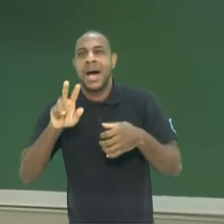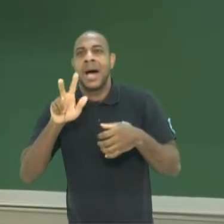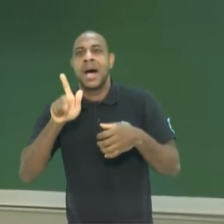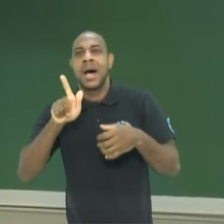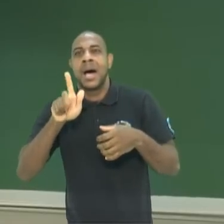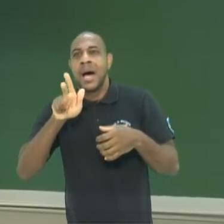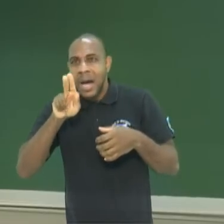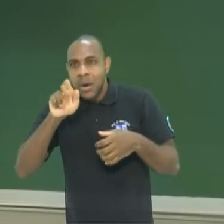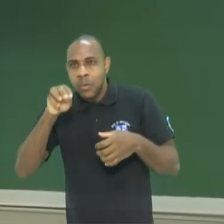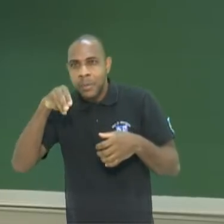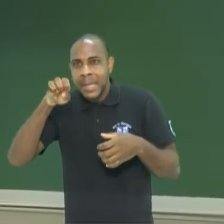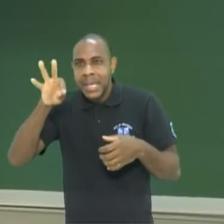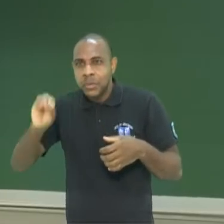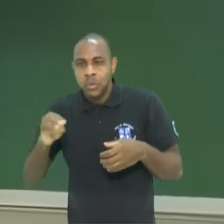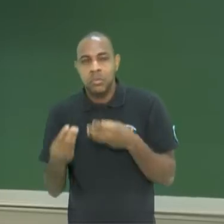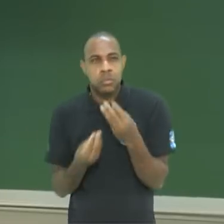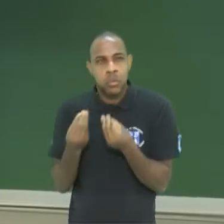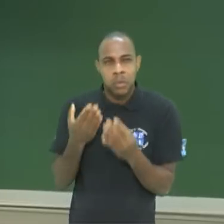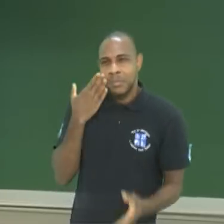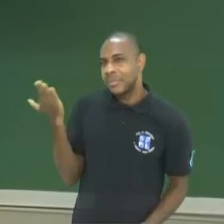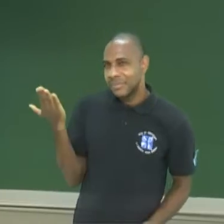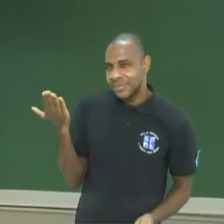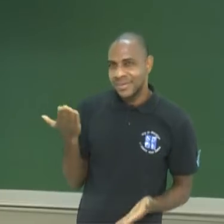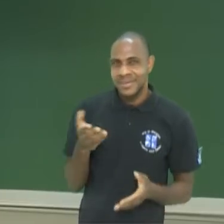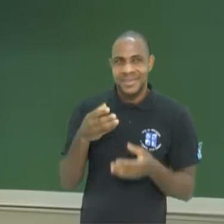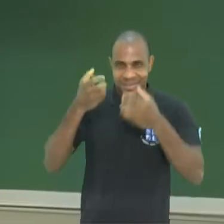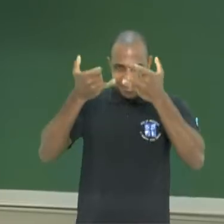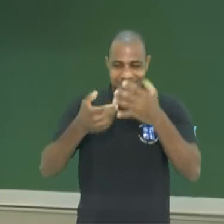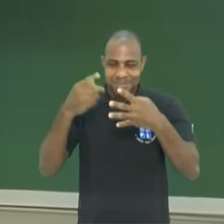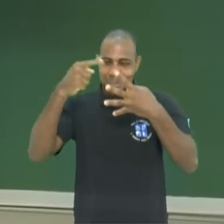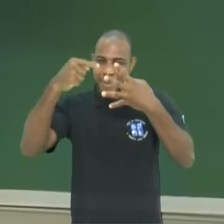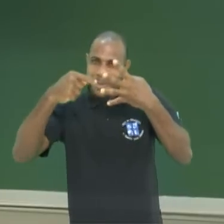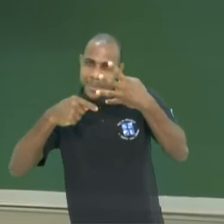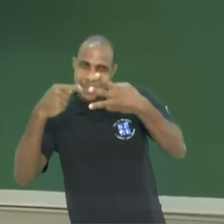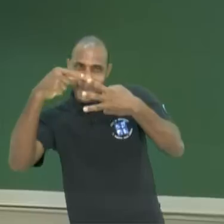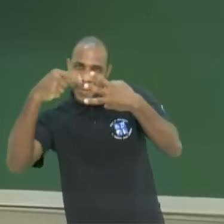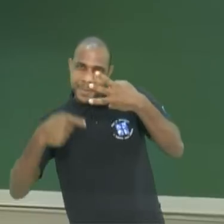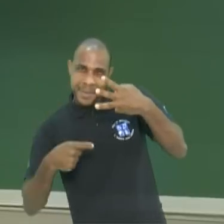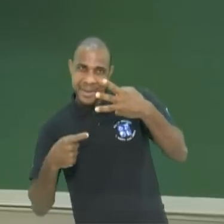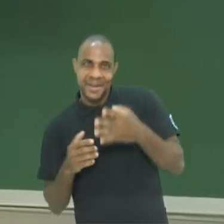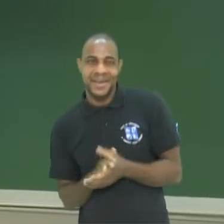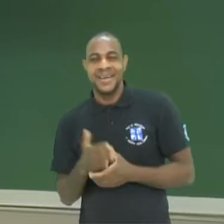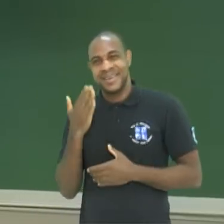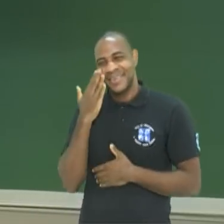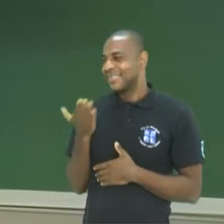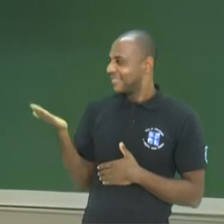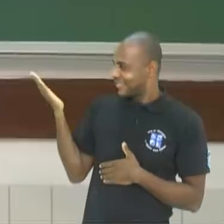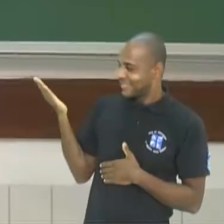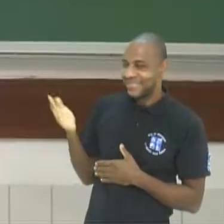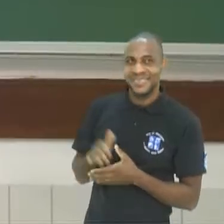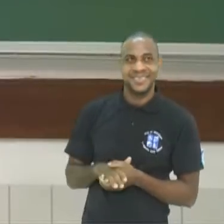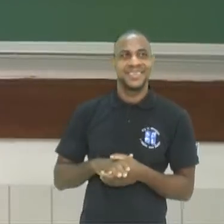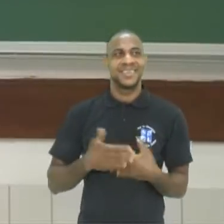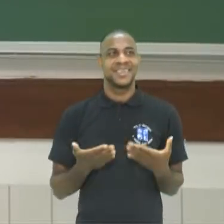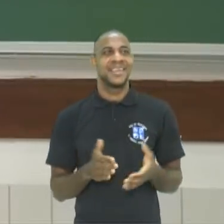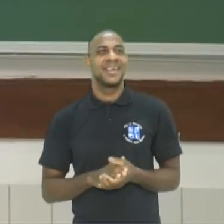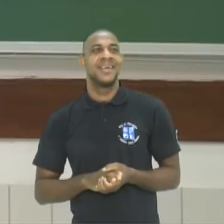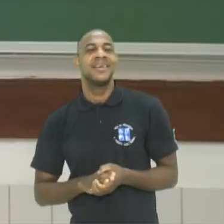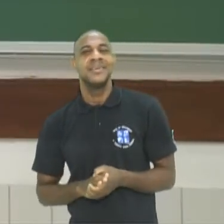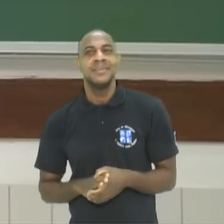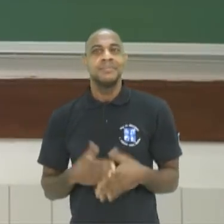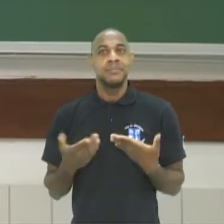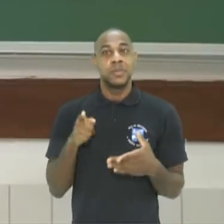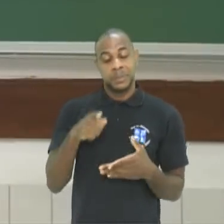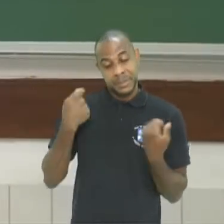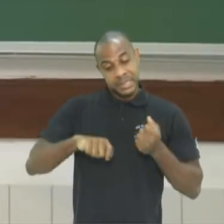ir mantendo na nossa mente, porque se um professor chega para você, quero um texto dissertativo ou argumentativo, né? E